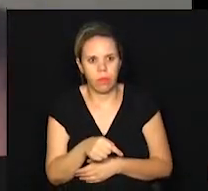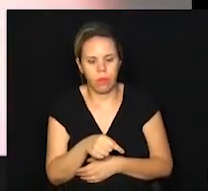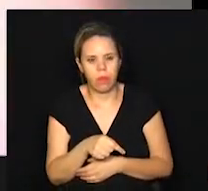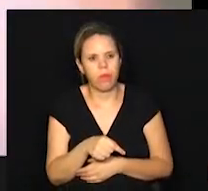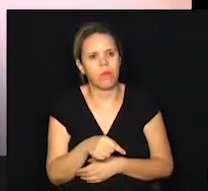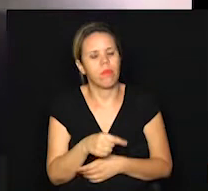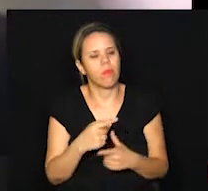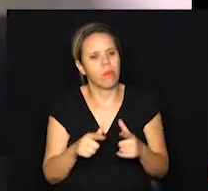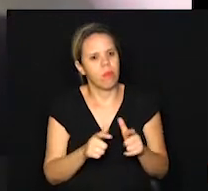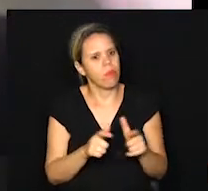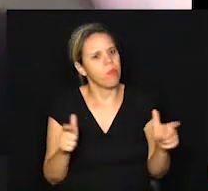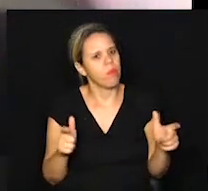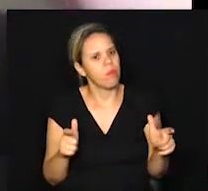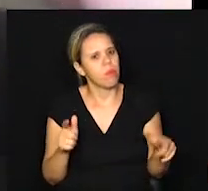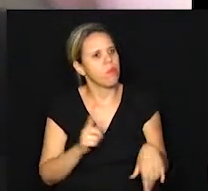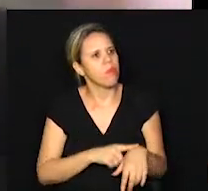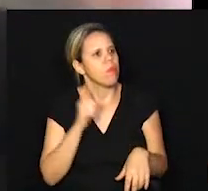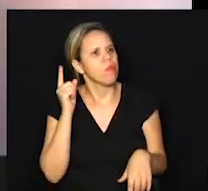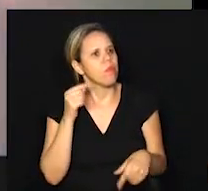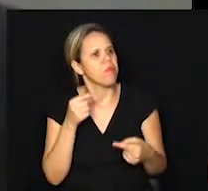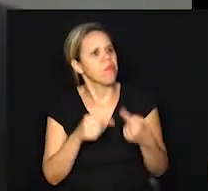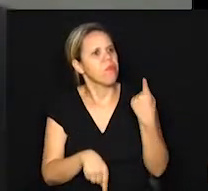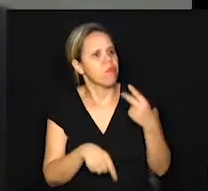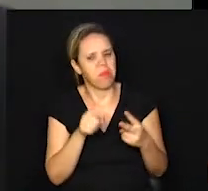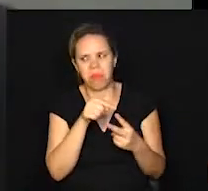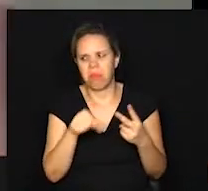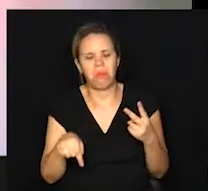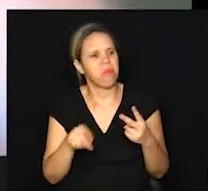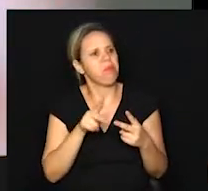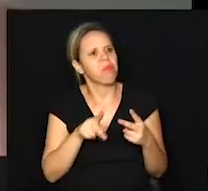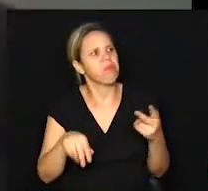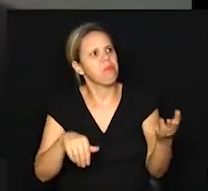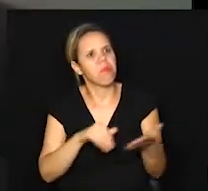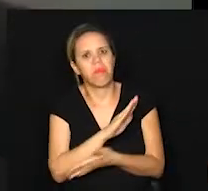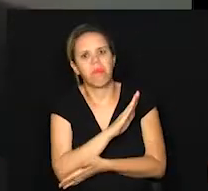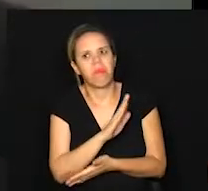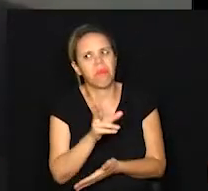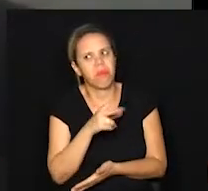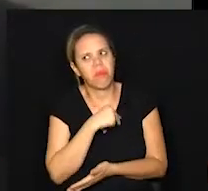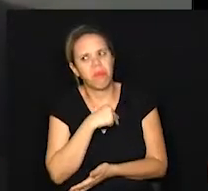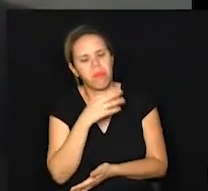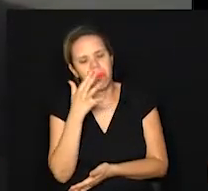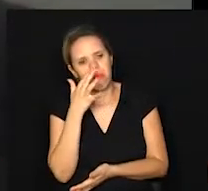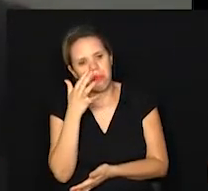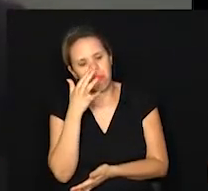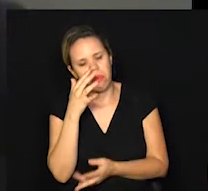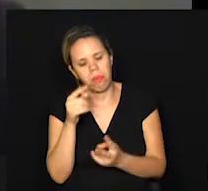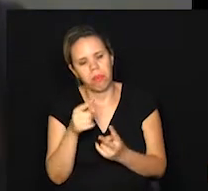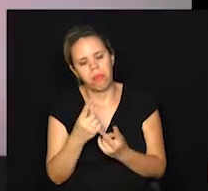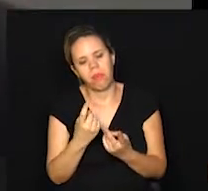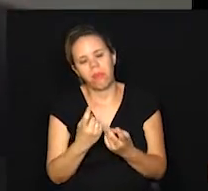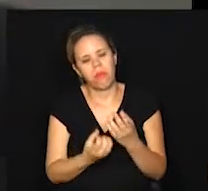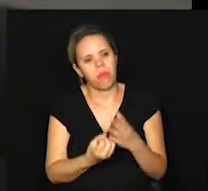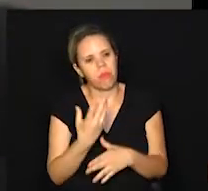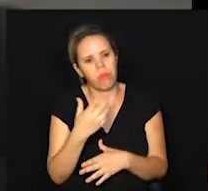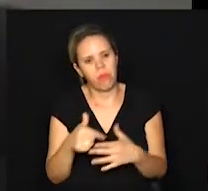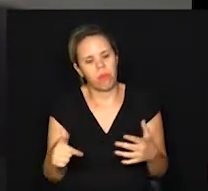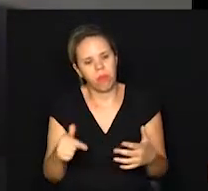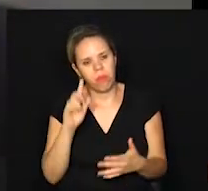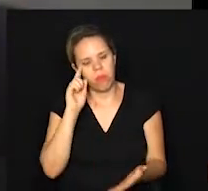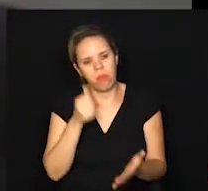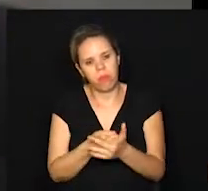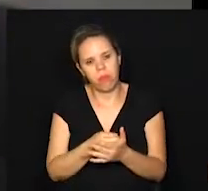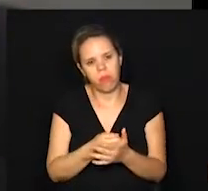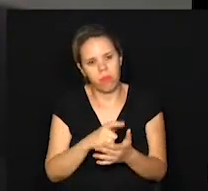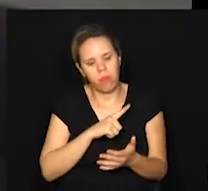fenômeno nada ocasional, nada coincidente com os 2 professores, de uma demissão, sendo que o único fato entre a garantia de que eles